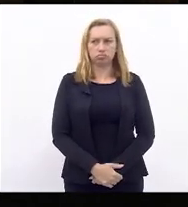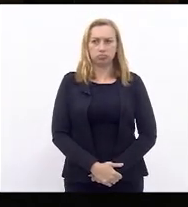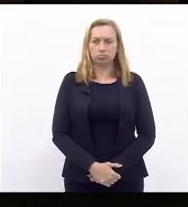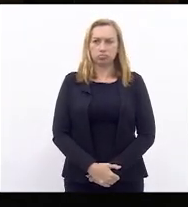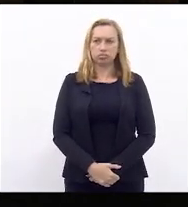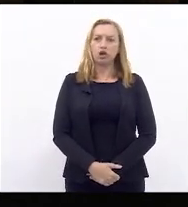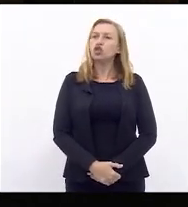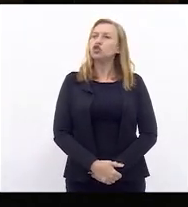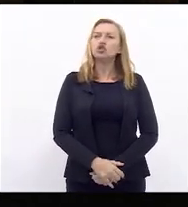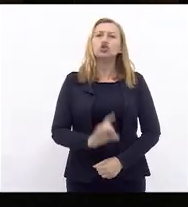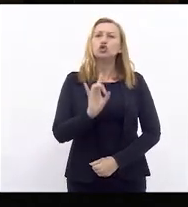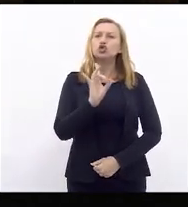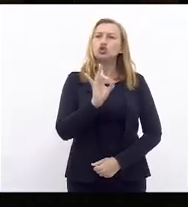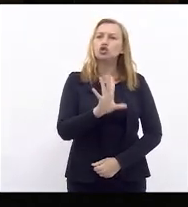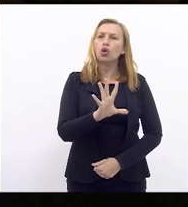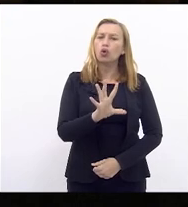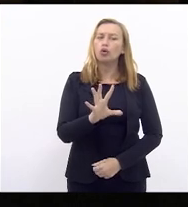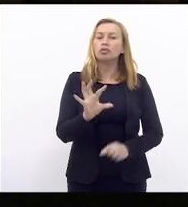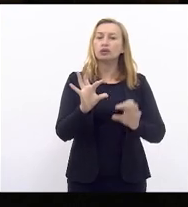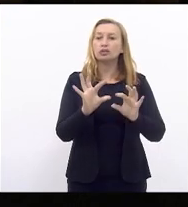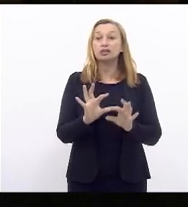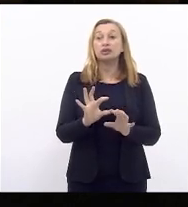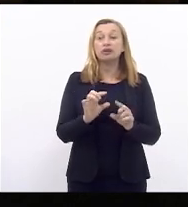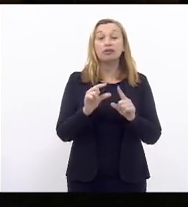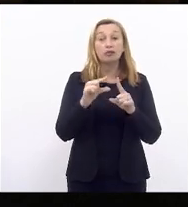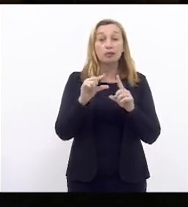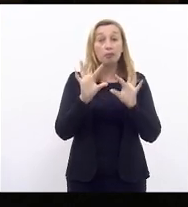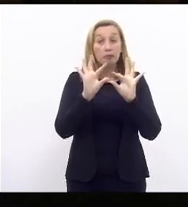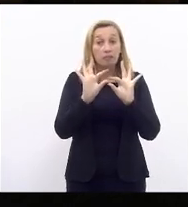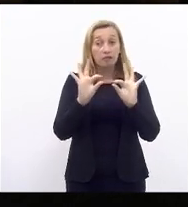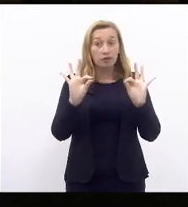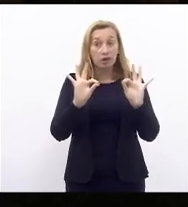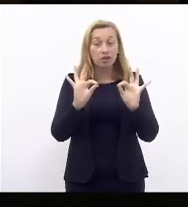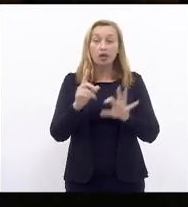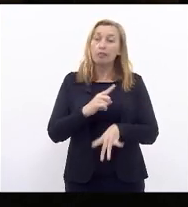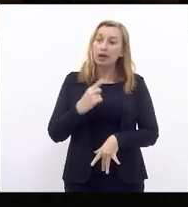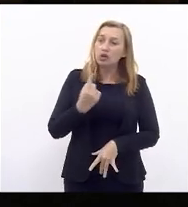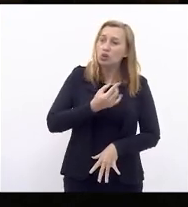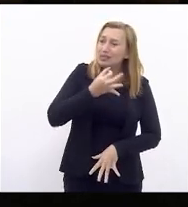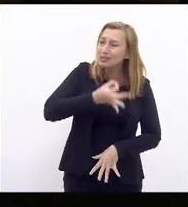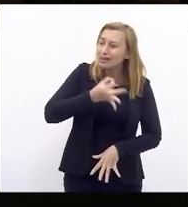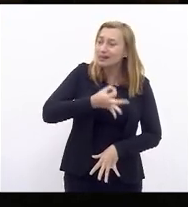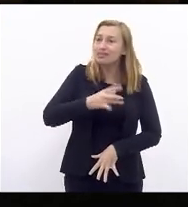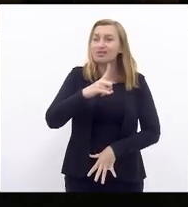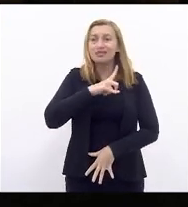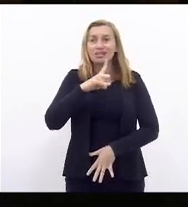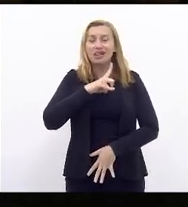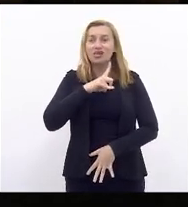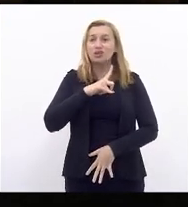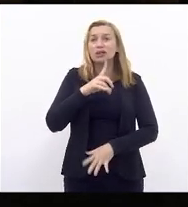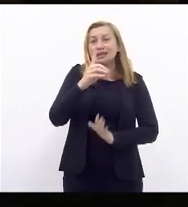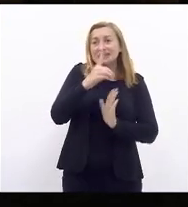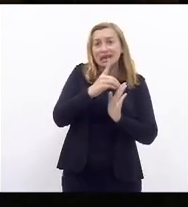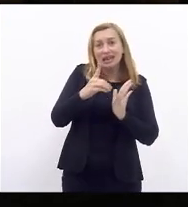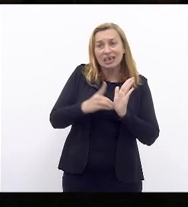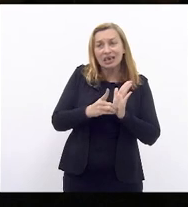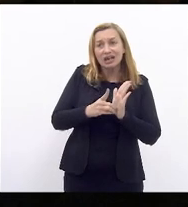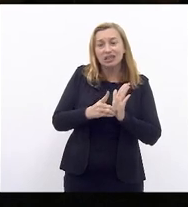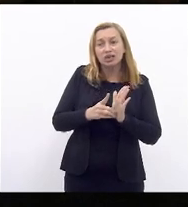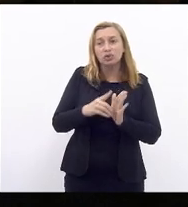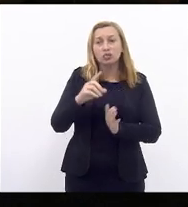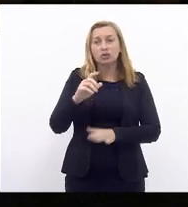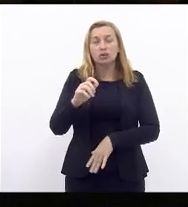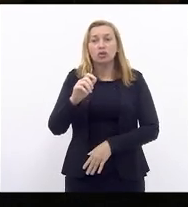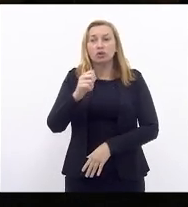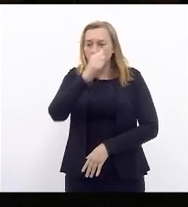Só bastava esse trecho para nós termos a certeza de que os decretos do Eduardo Paes são